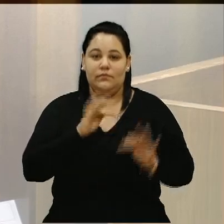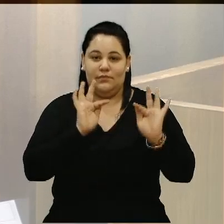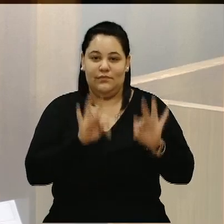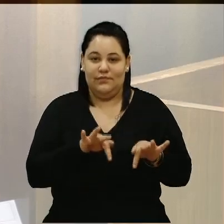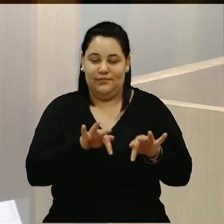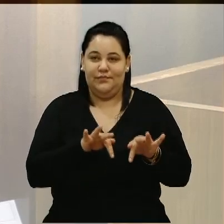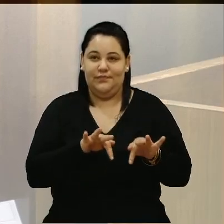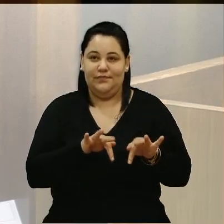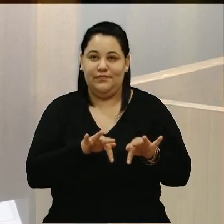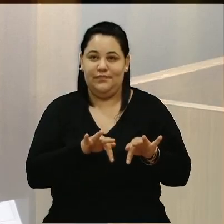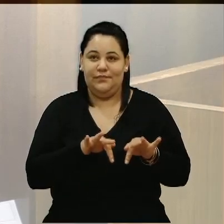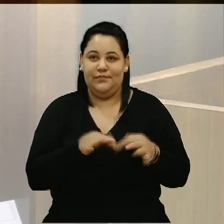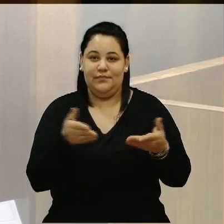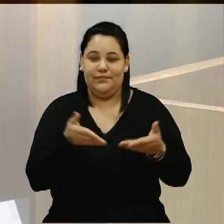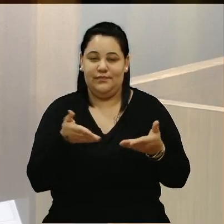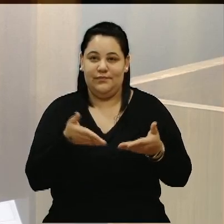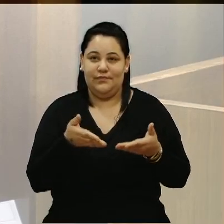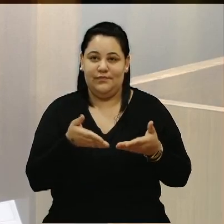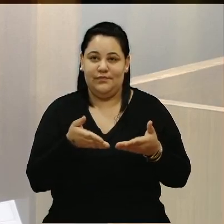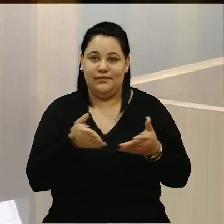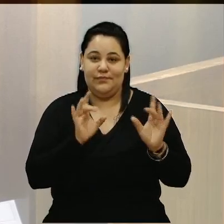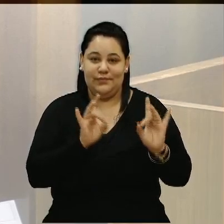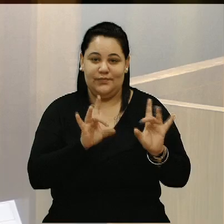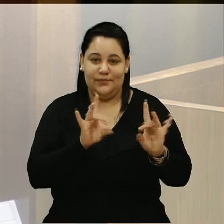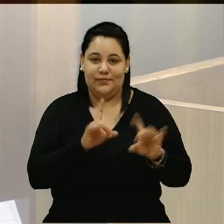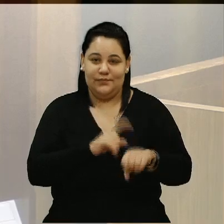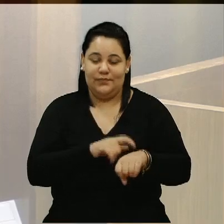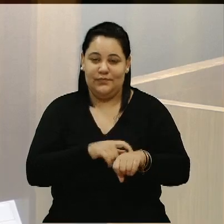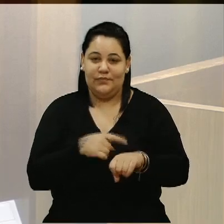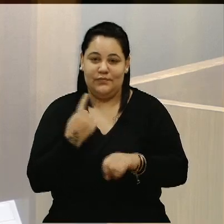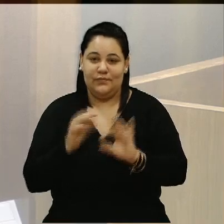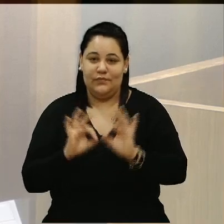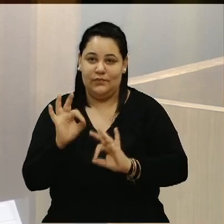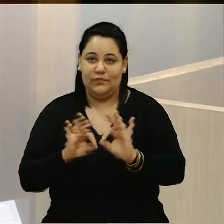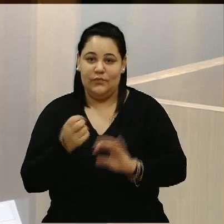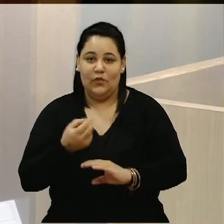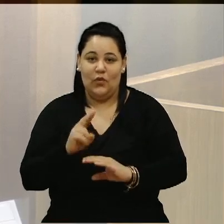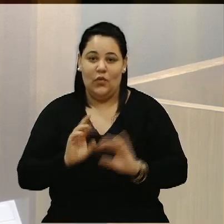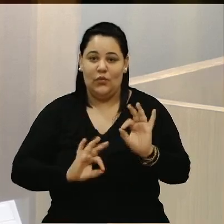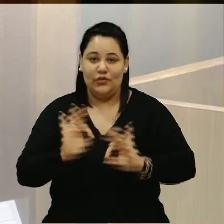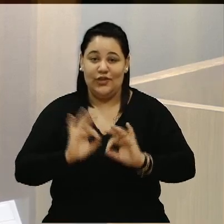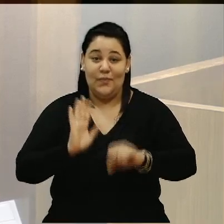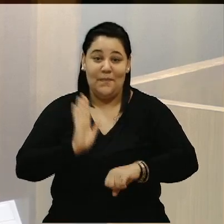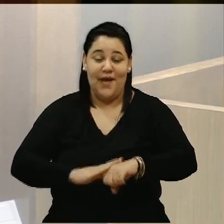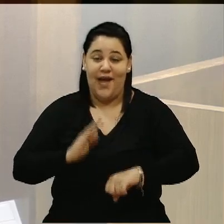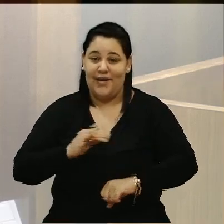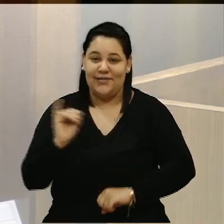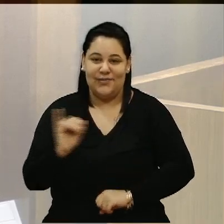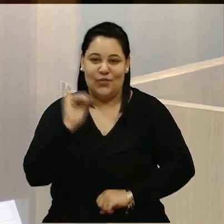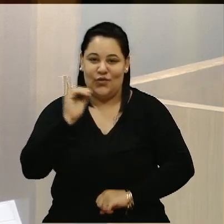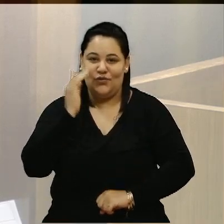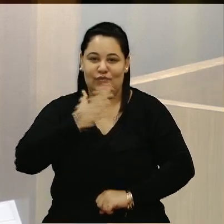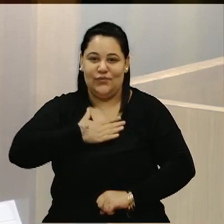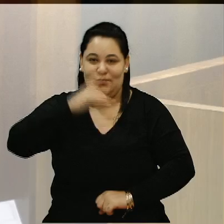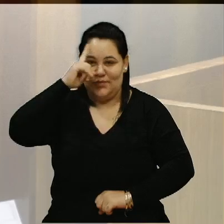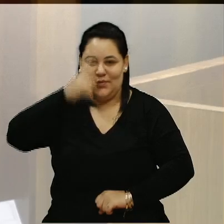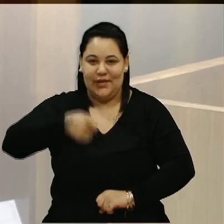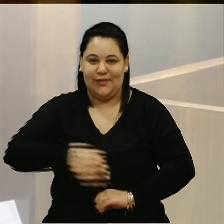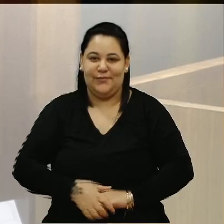né? Um dos projetos ou o projeto mais importante do meu mandato,